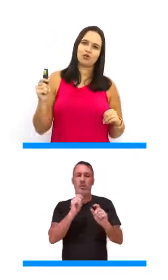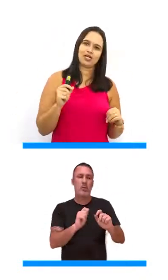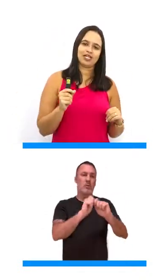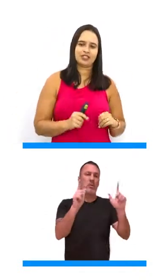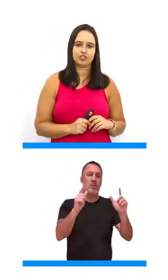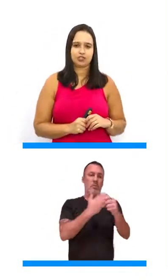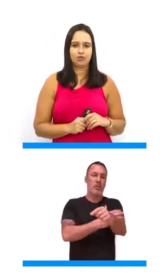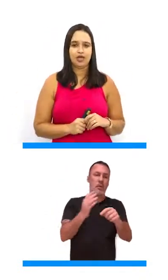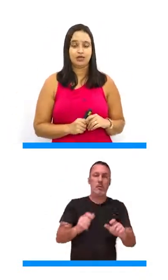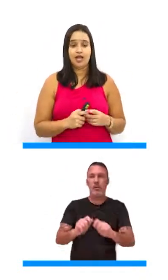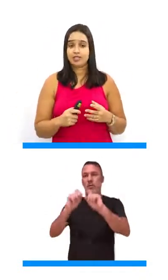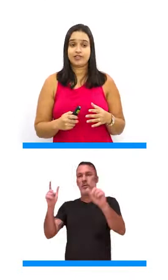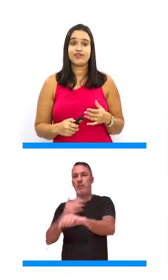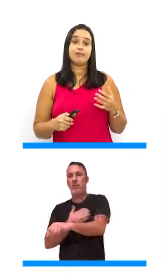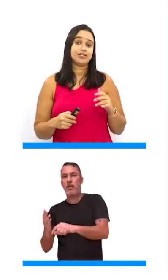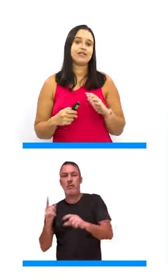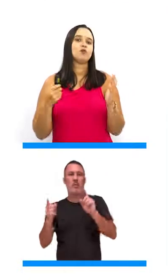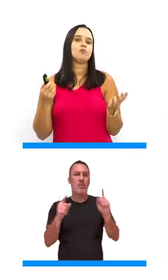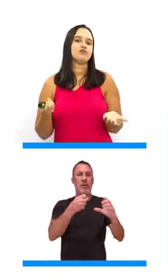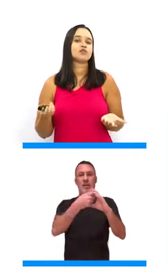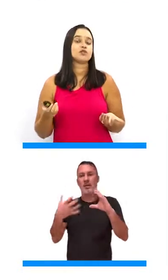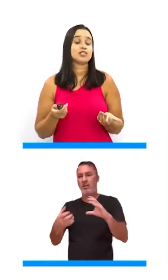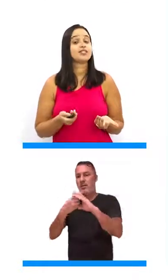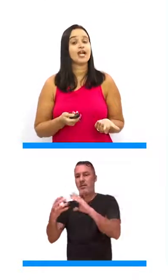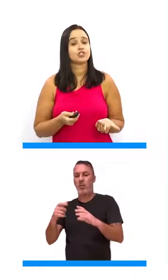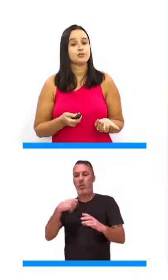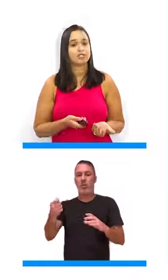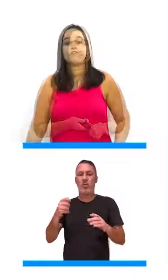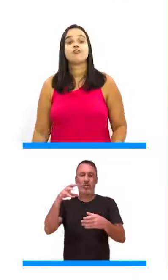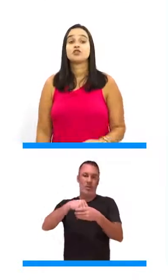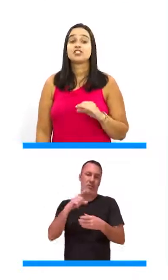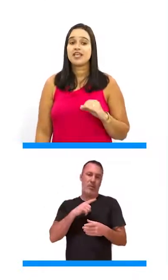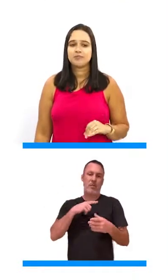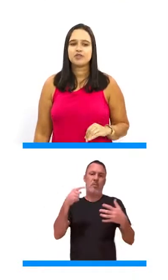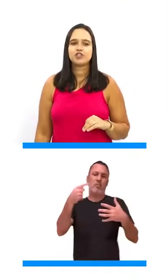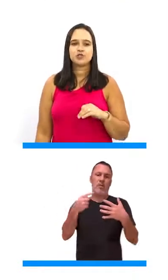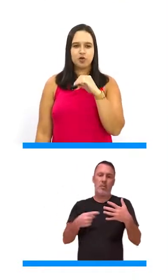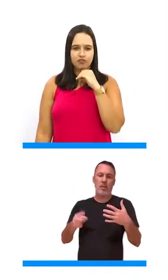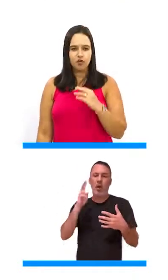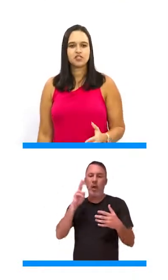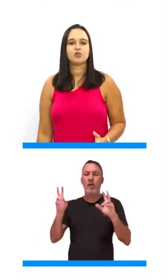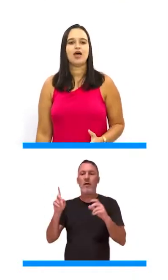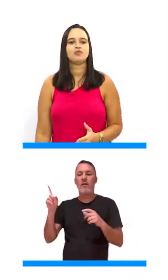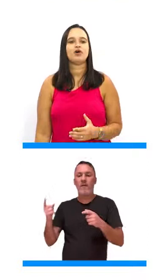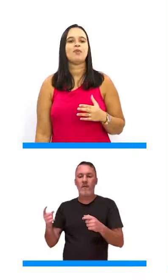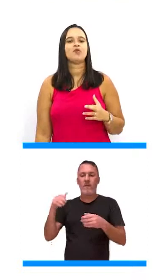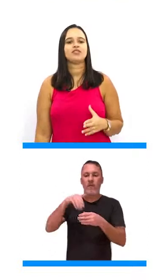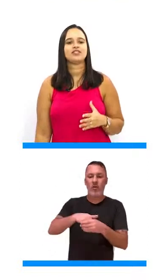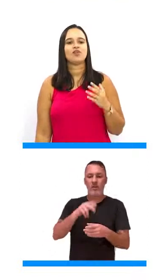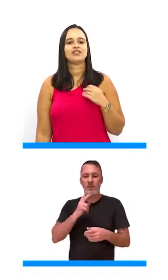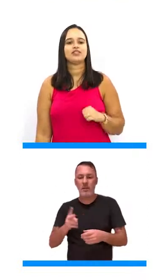branco como uma característica do quadro. Às vezes vai aparecer como uma função sintática mesmo. Volte sempre, disse por força do hábito